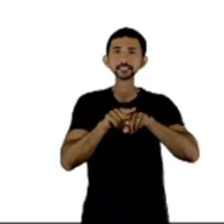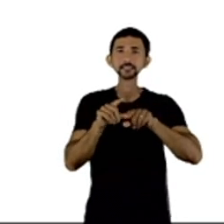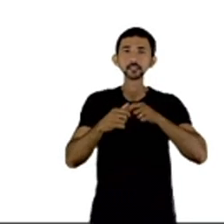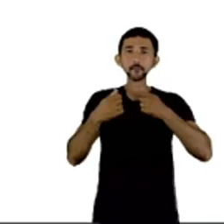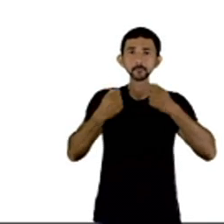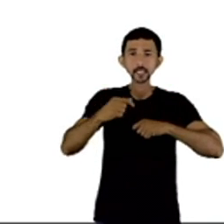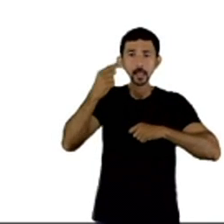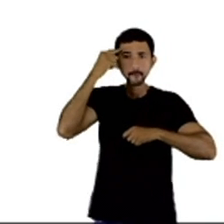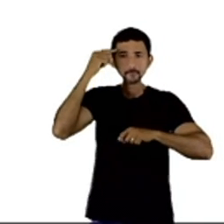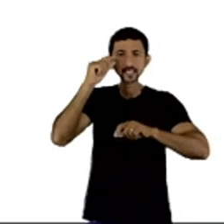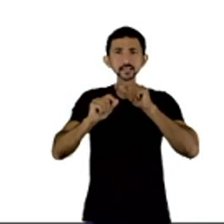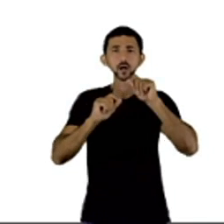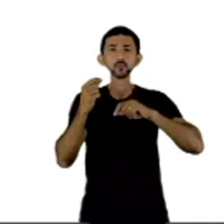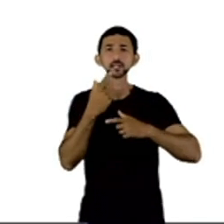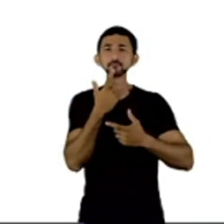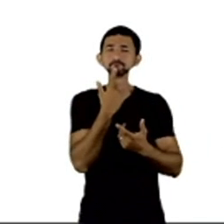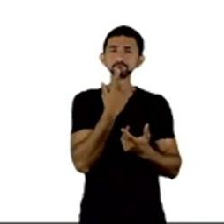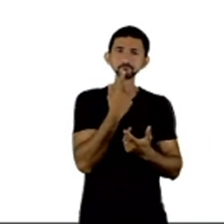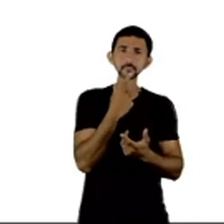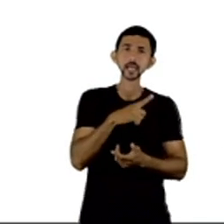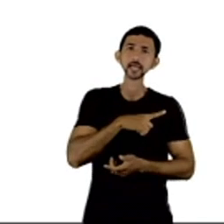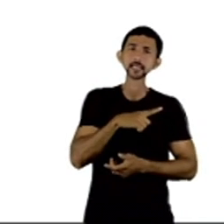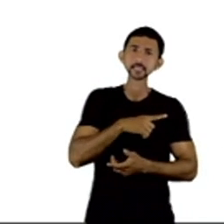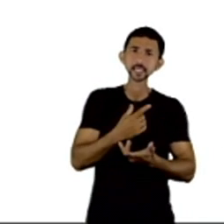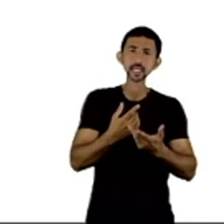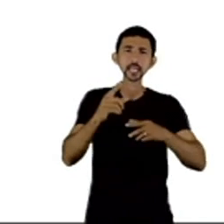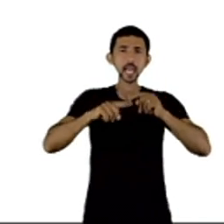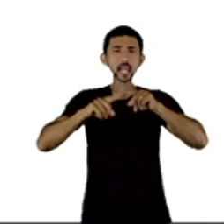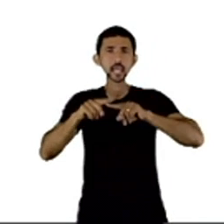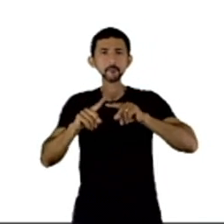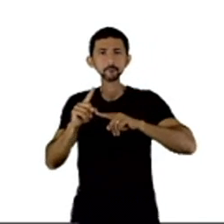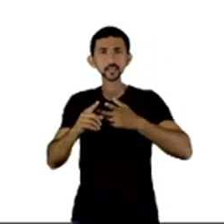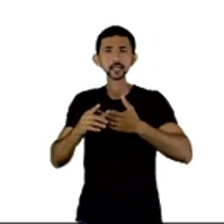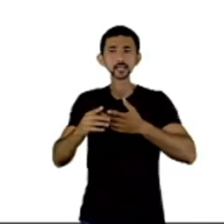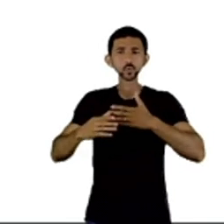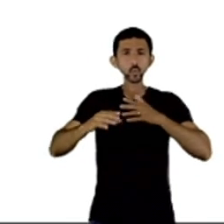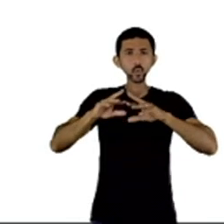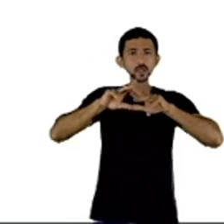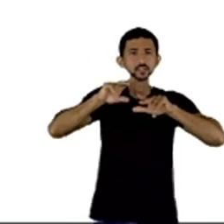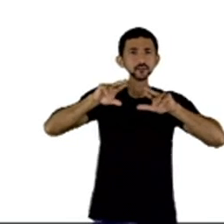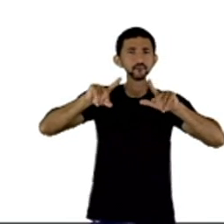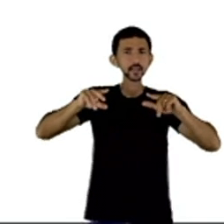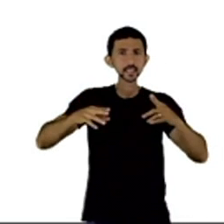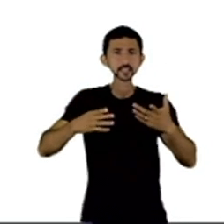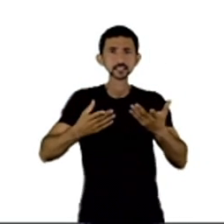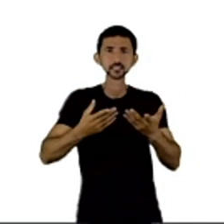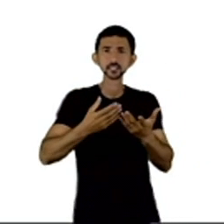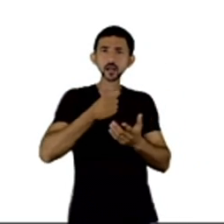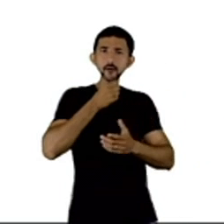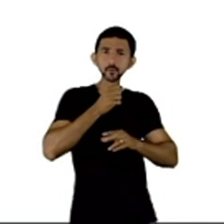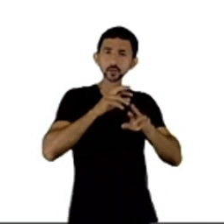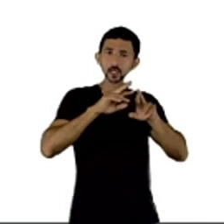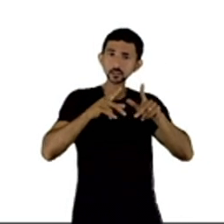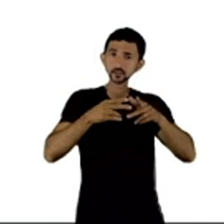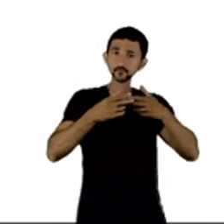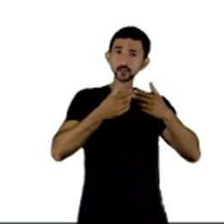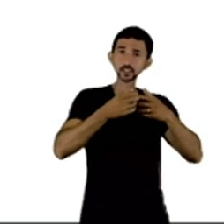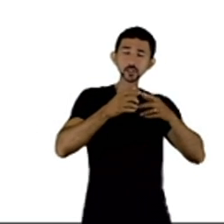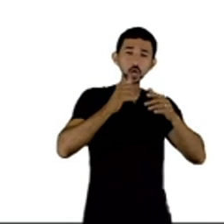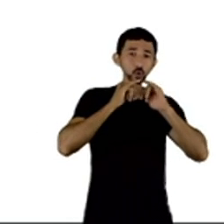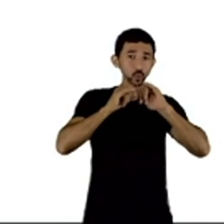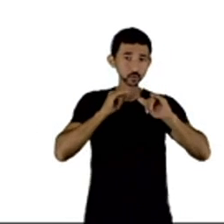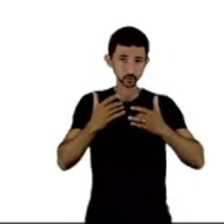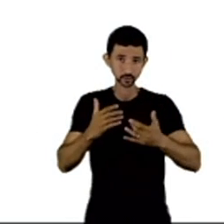sempre pensar, tá, que existem elementos que diferenciam a notícia da reportagem,